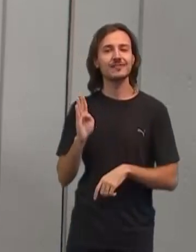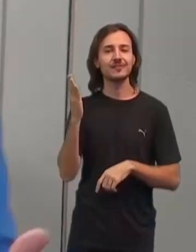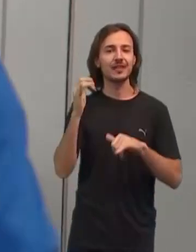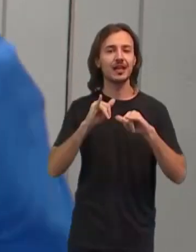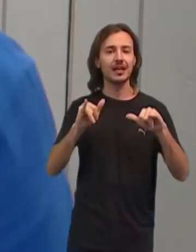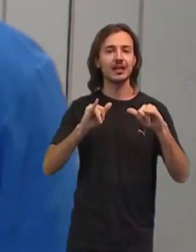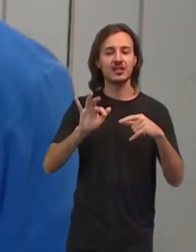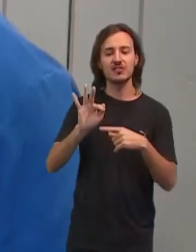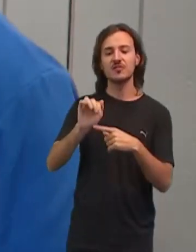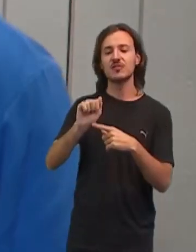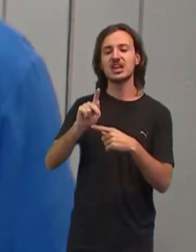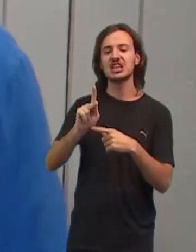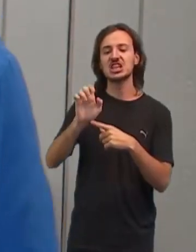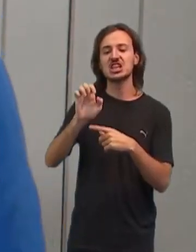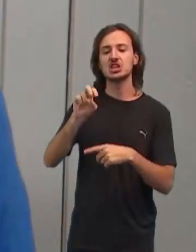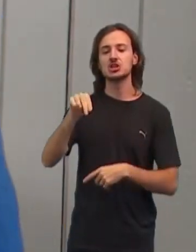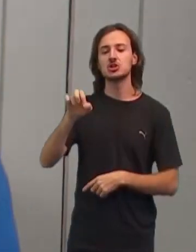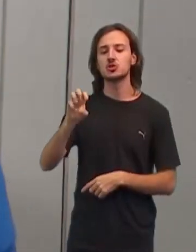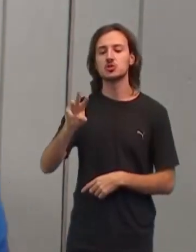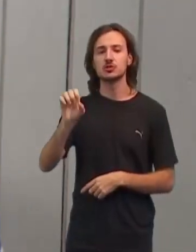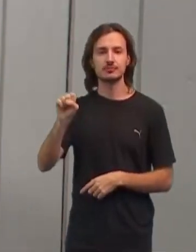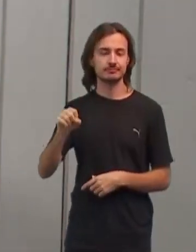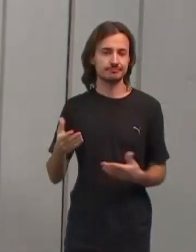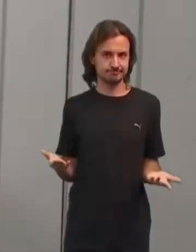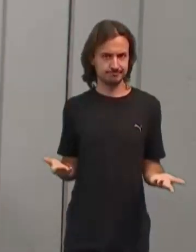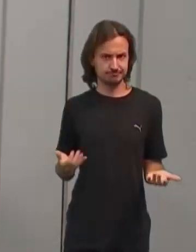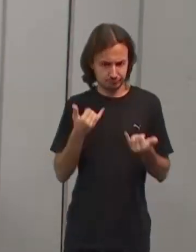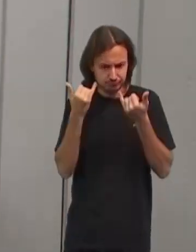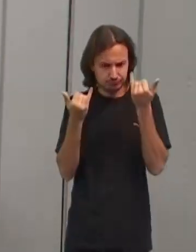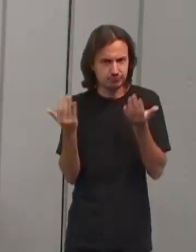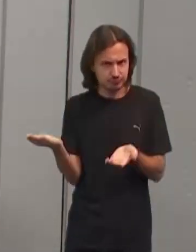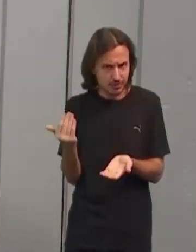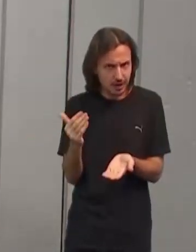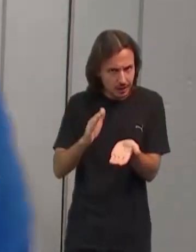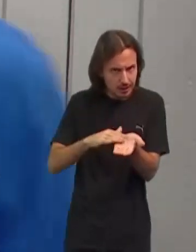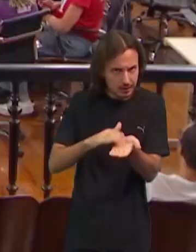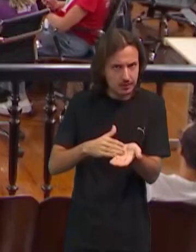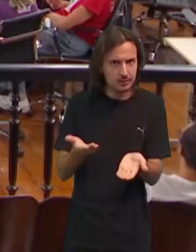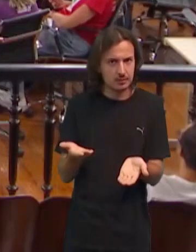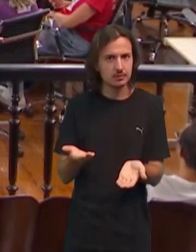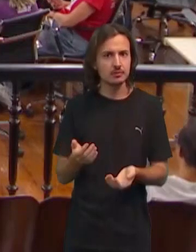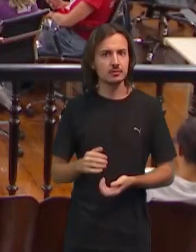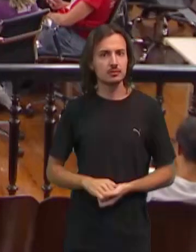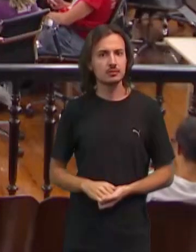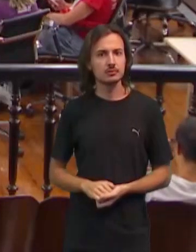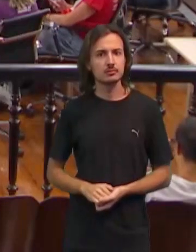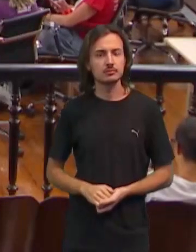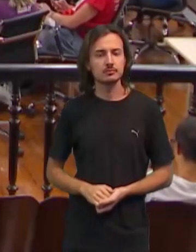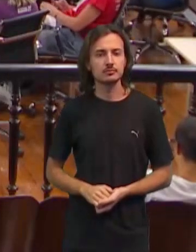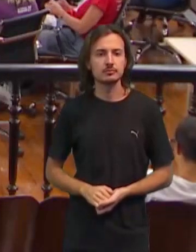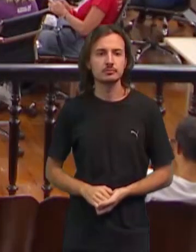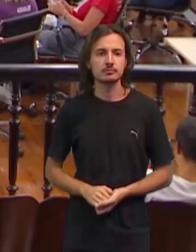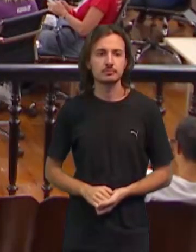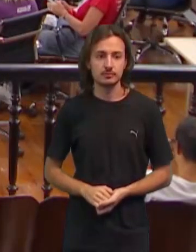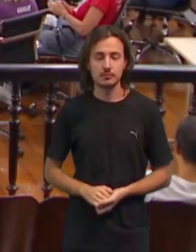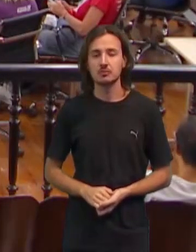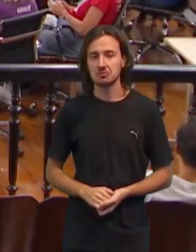gente a informação, põe aqui na casa. Aí eu quero ver se é fake news mesmo. Muito bem, vereador, cada um com seu